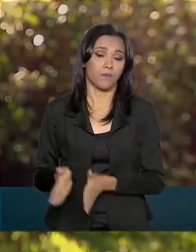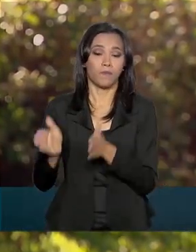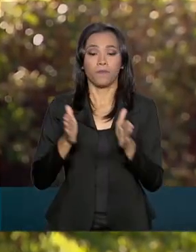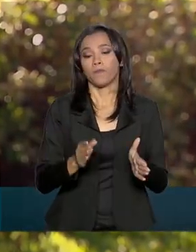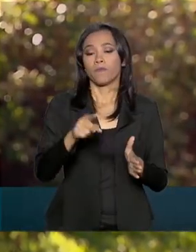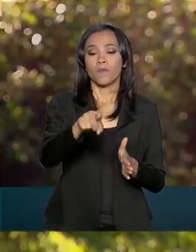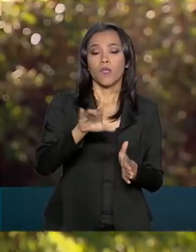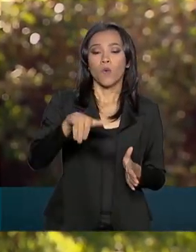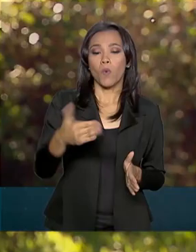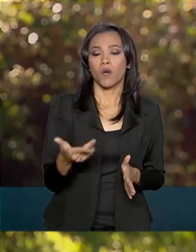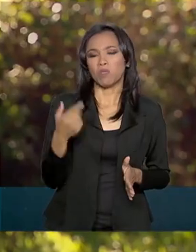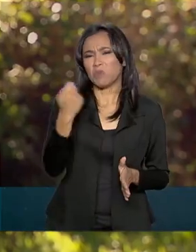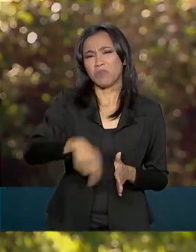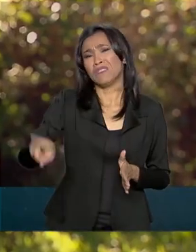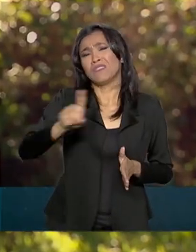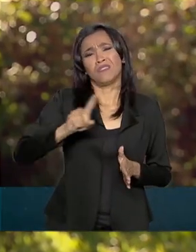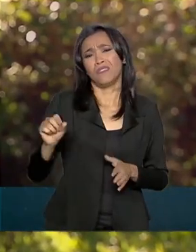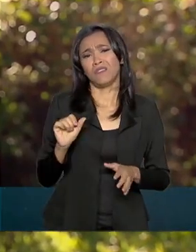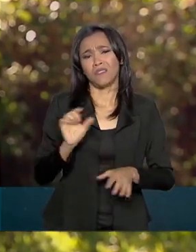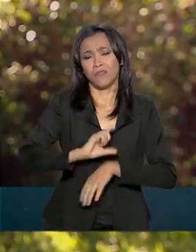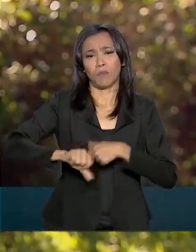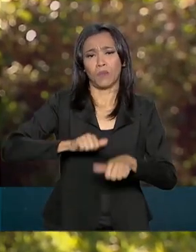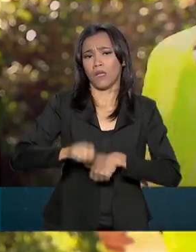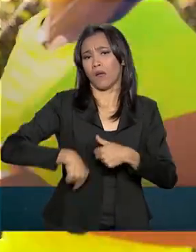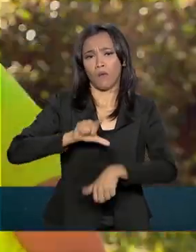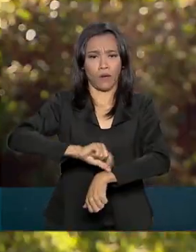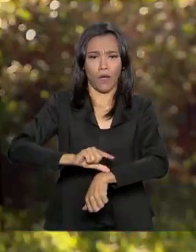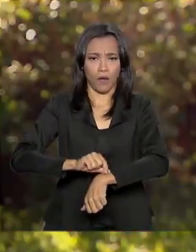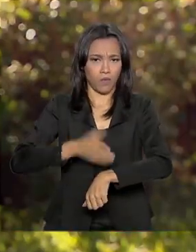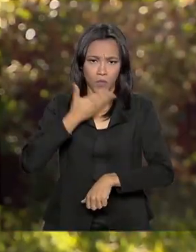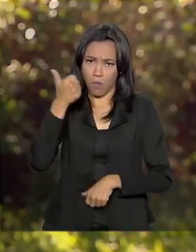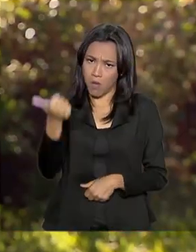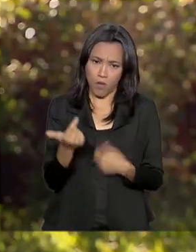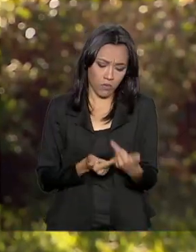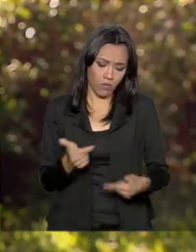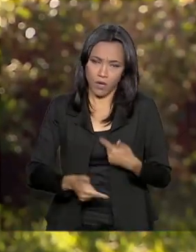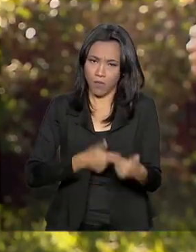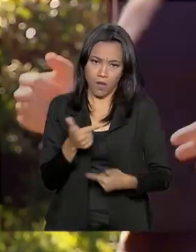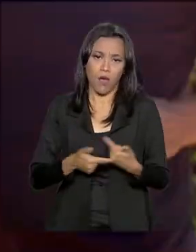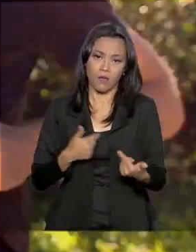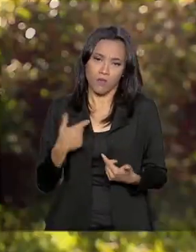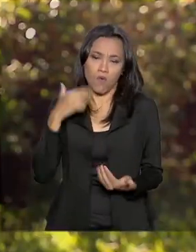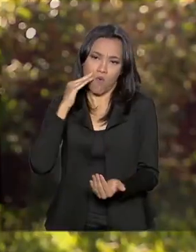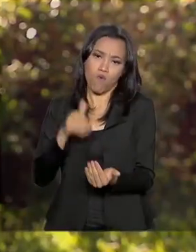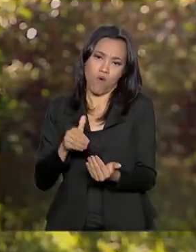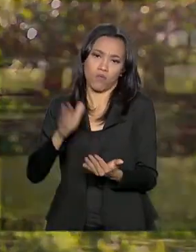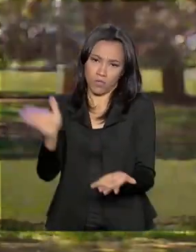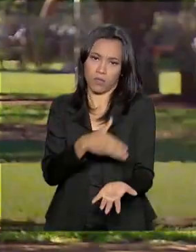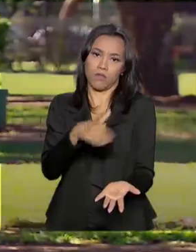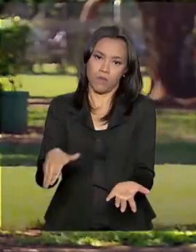não temos que mudar o nosso roteiro a gente produz muito mais eu sou a favor do paciente falou